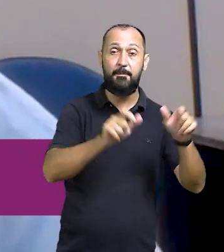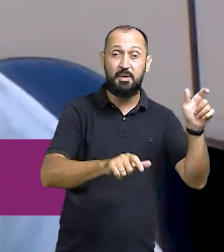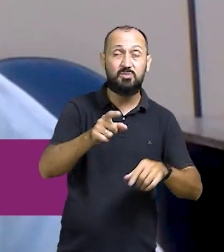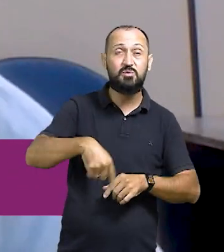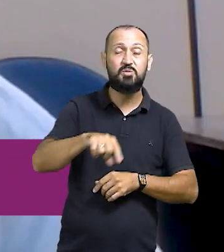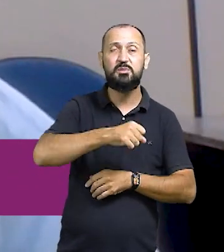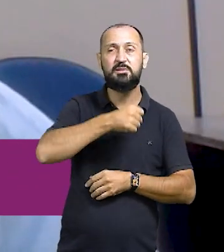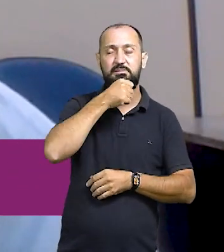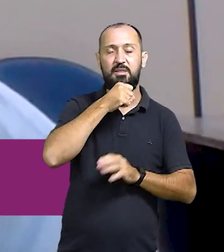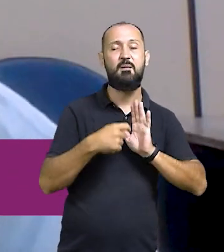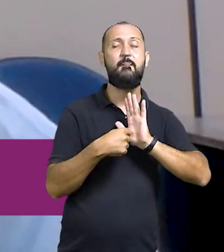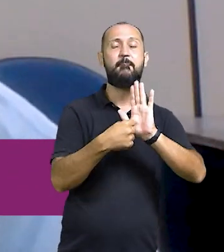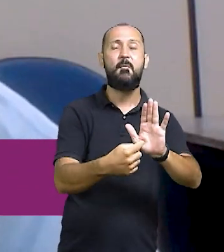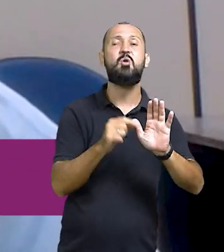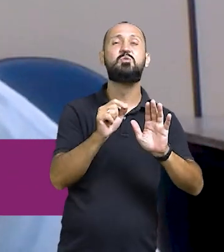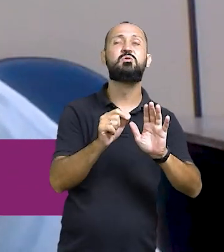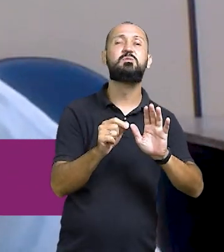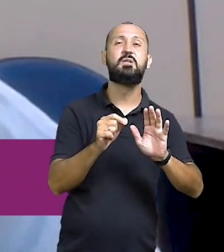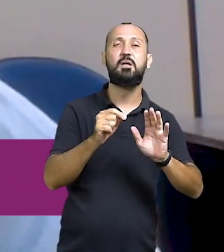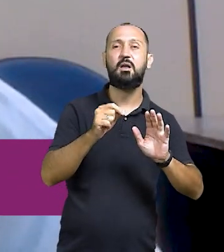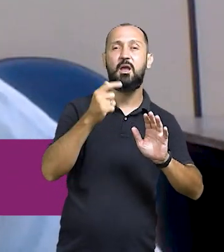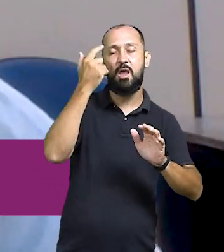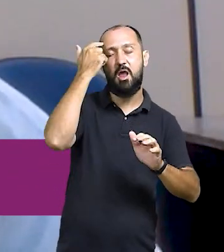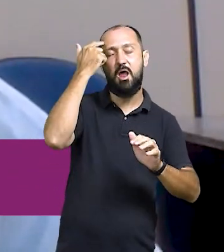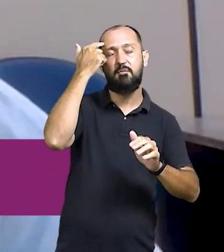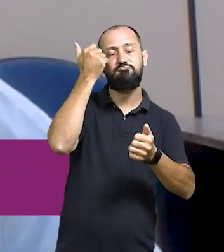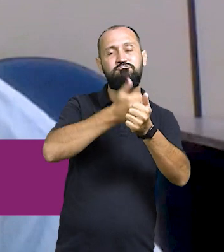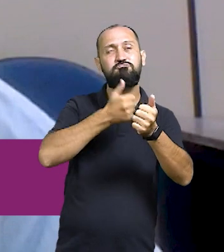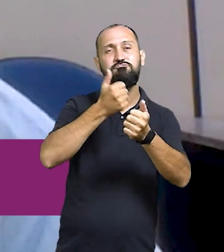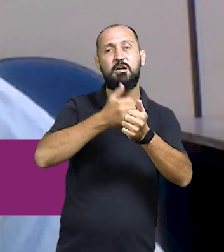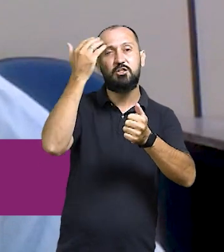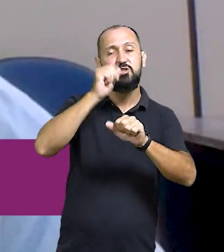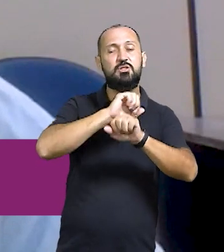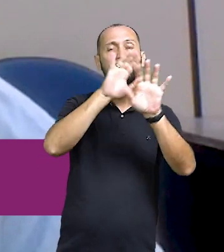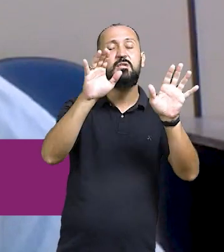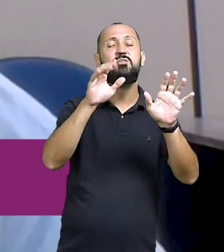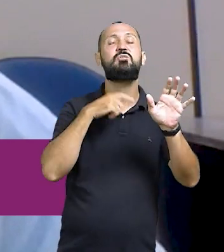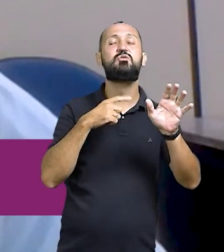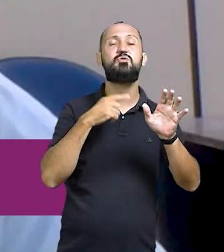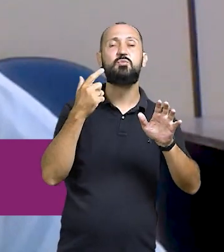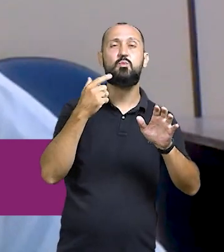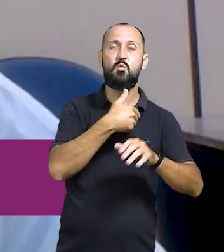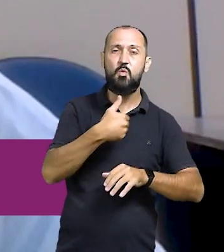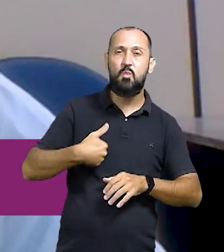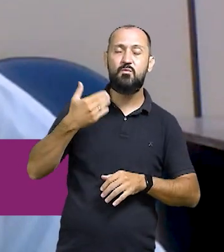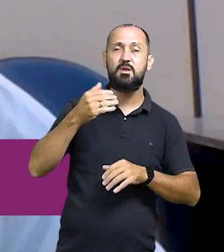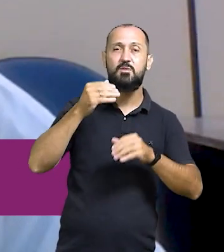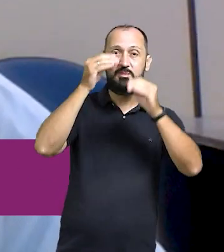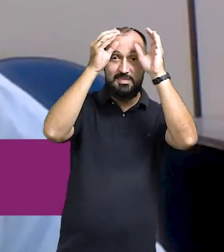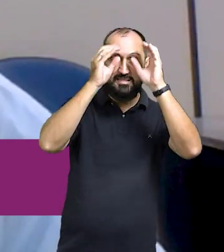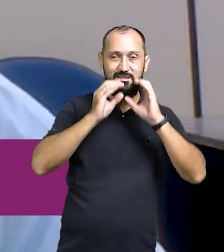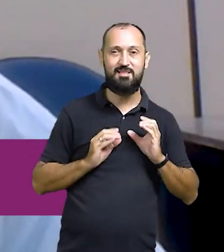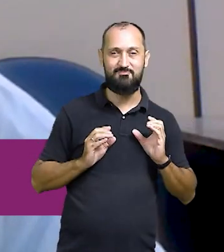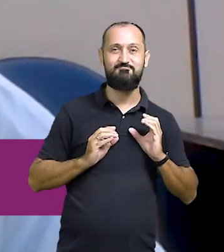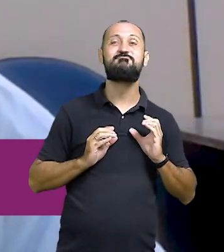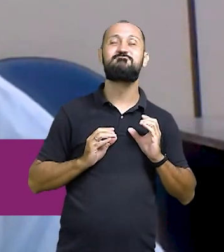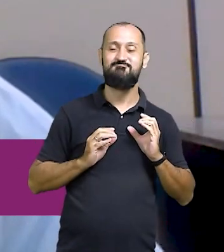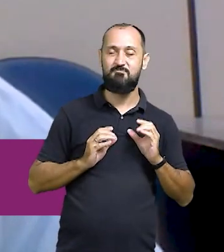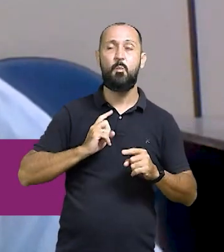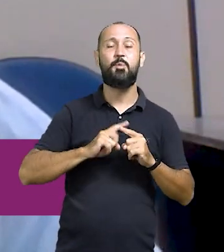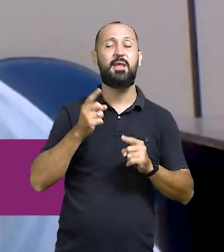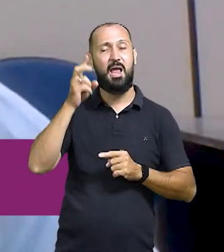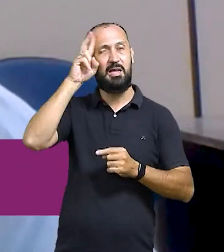historicamente excluídos da sociedade, que são as ditas minorias, mas, na verdade, nós não somos minoria, né? As mulheres, por exemplo, como você